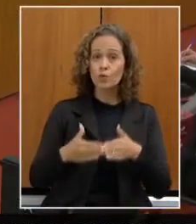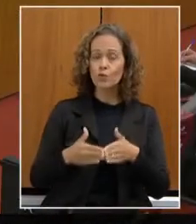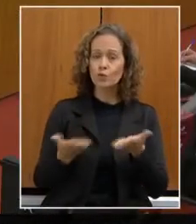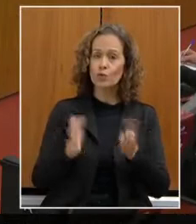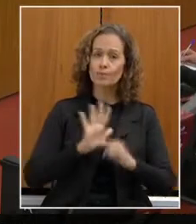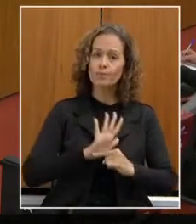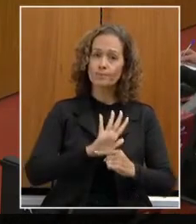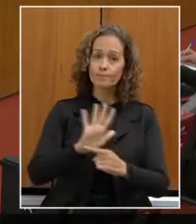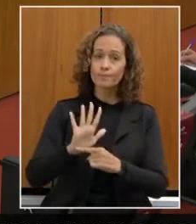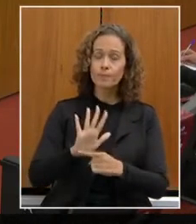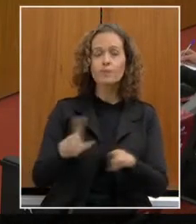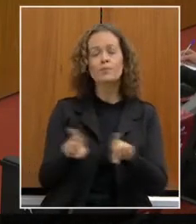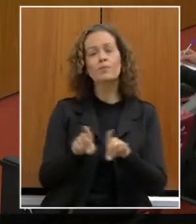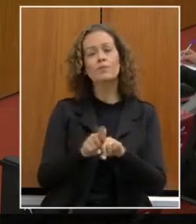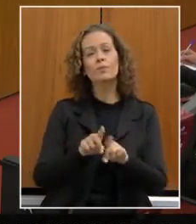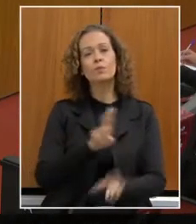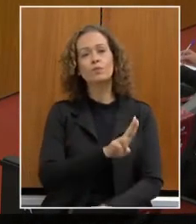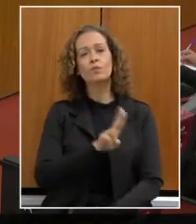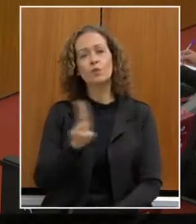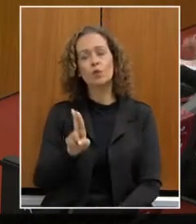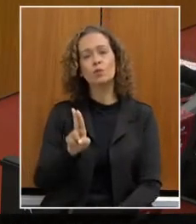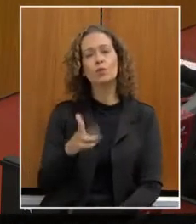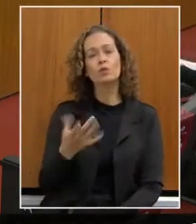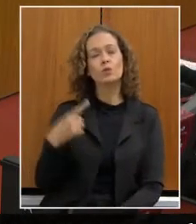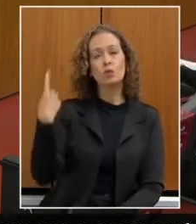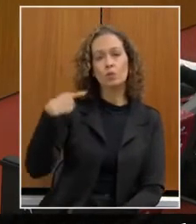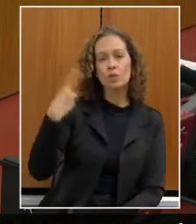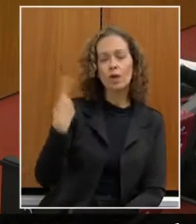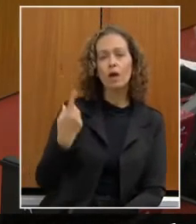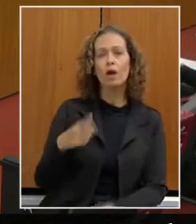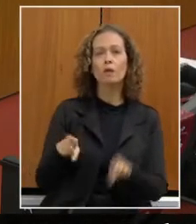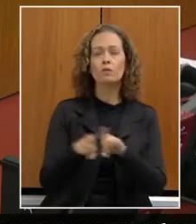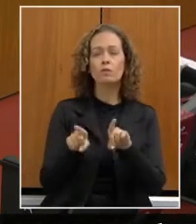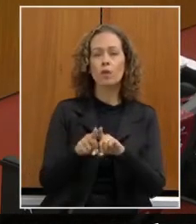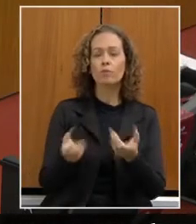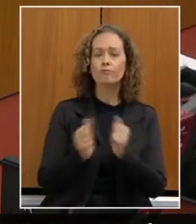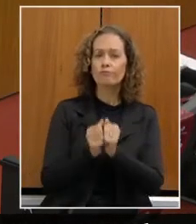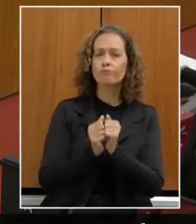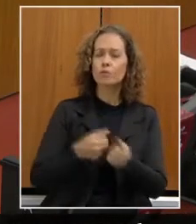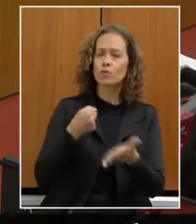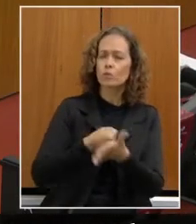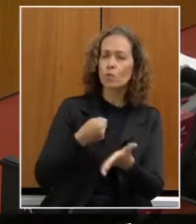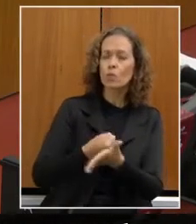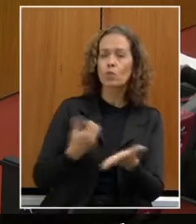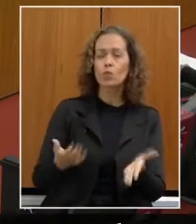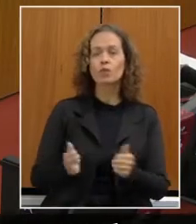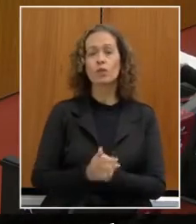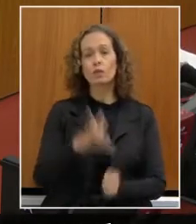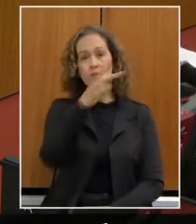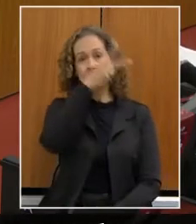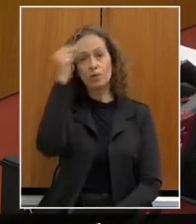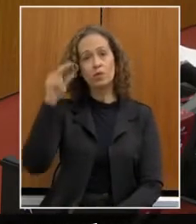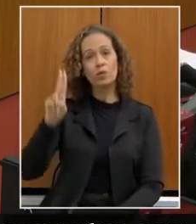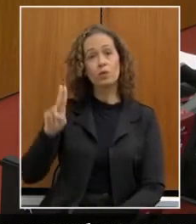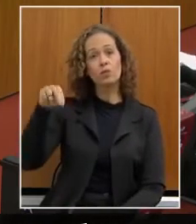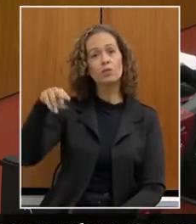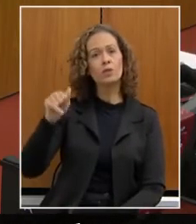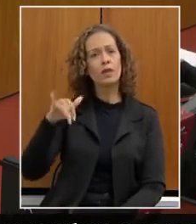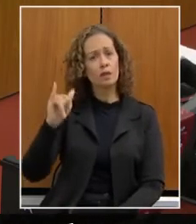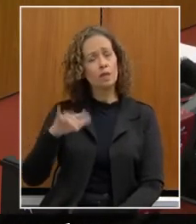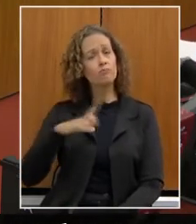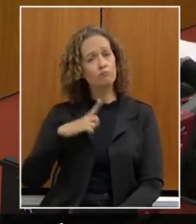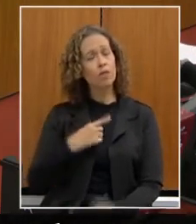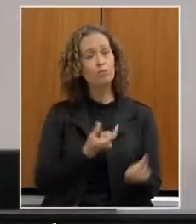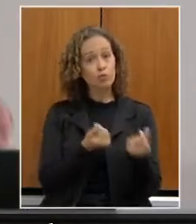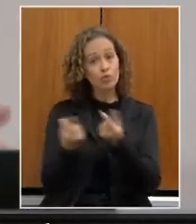creio que faço também em nome do deputado Arlen, que tem sido um companheiro de luta nessa causa. A Prefeitura de Unaí tem o dinheiro para construir o hospital,